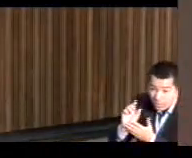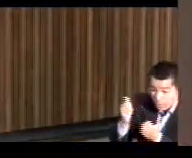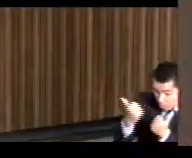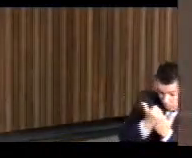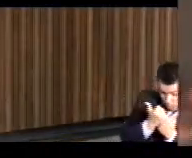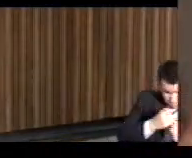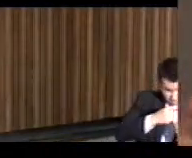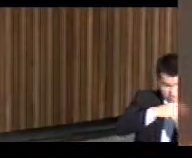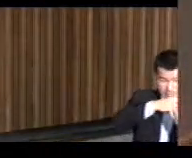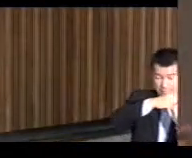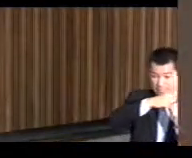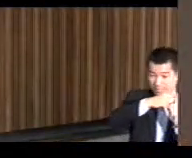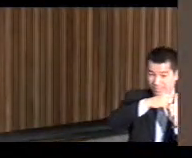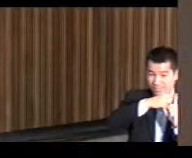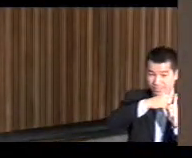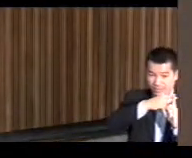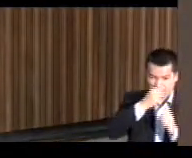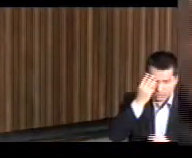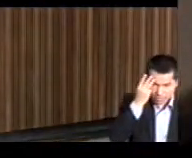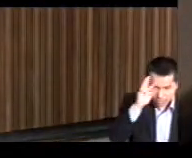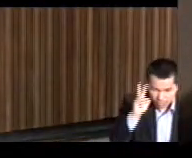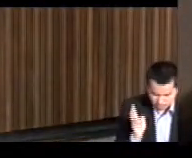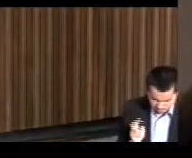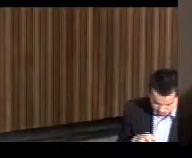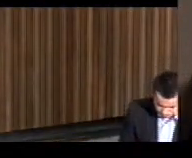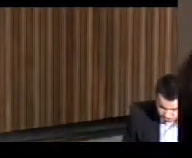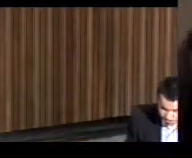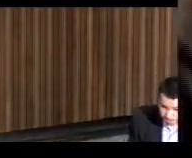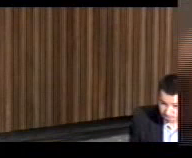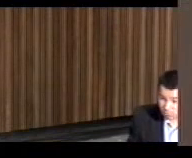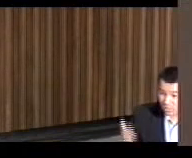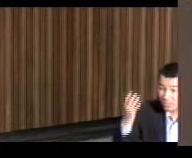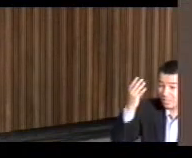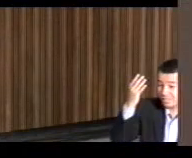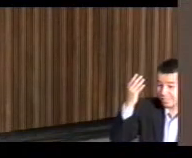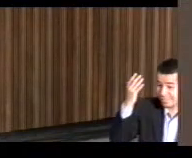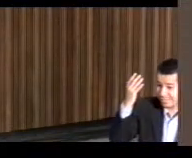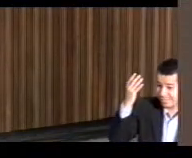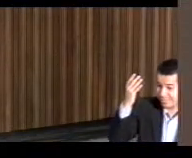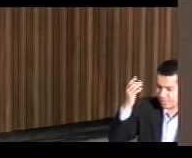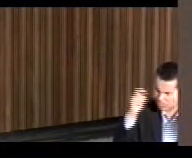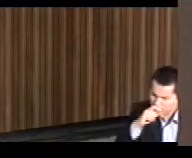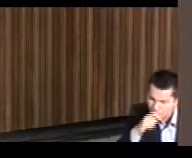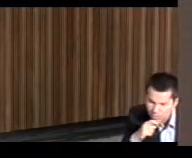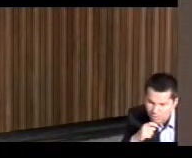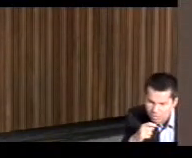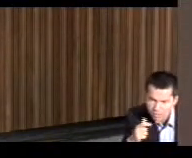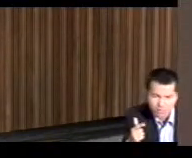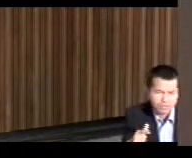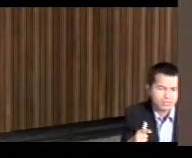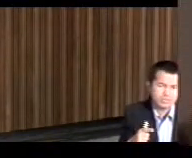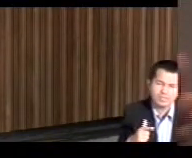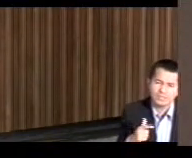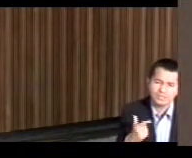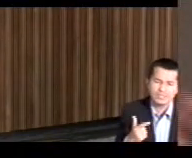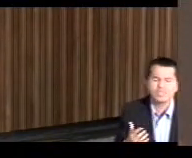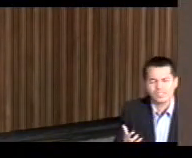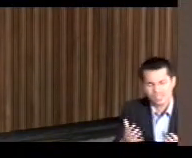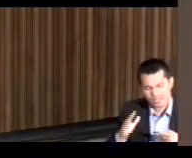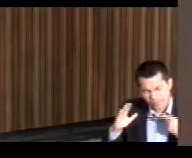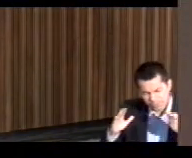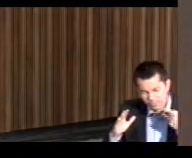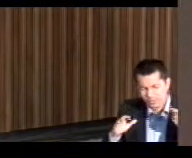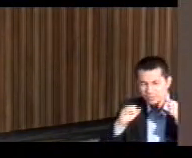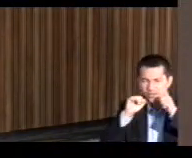ressuscitou por você. E Ele não mente, Ele vai cumprir as suas promessas. E nessa manhã eu queria orar